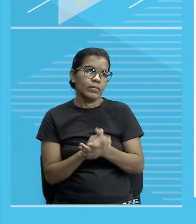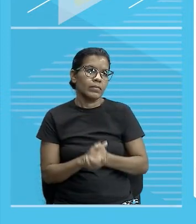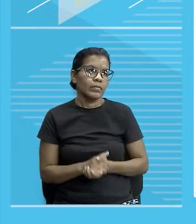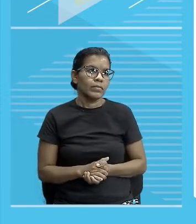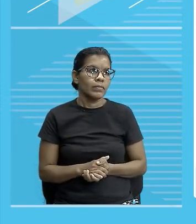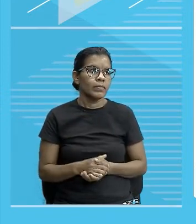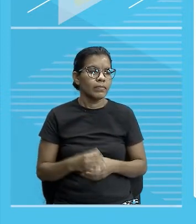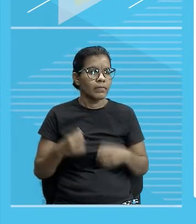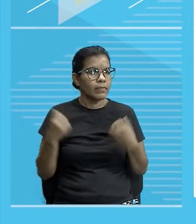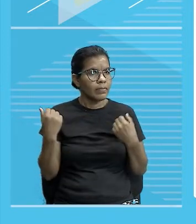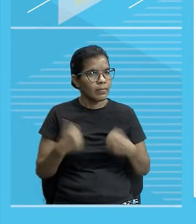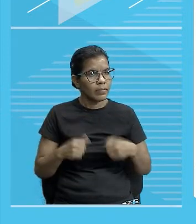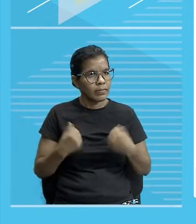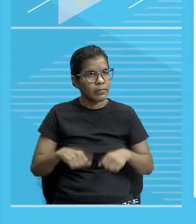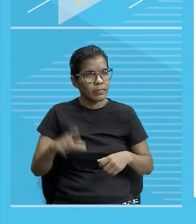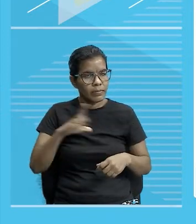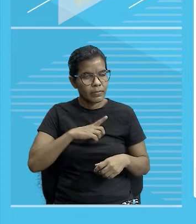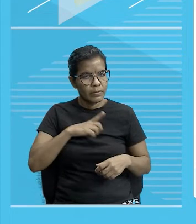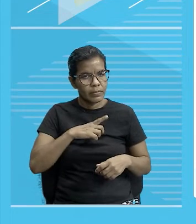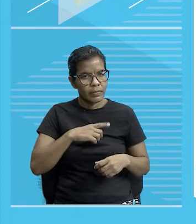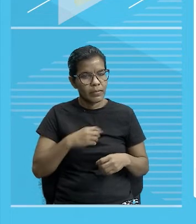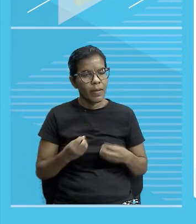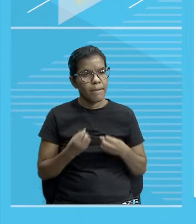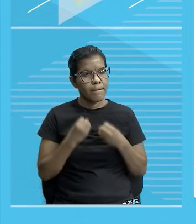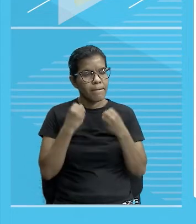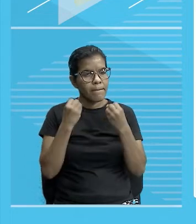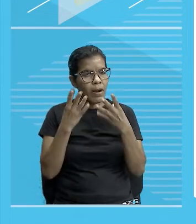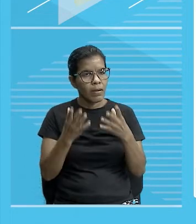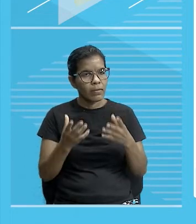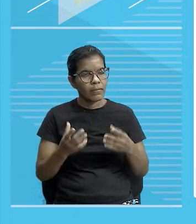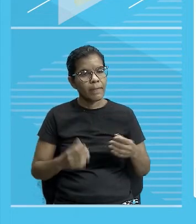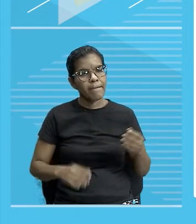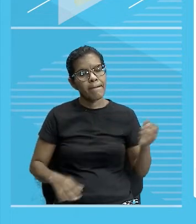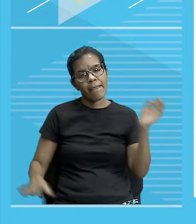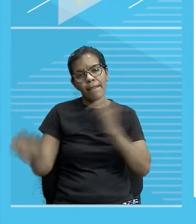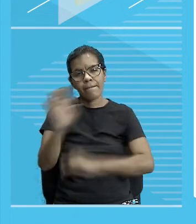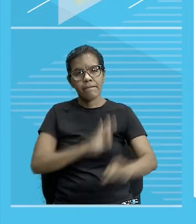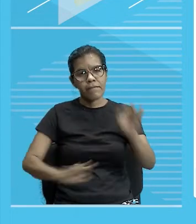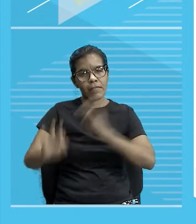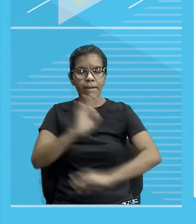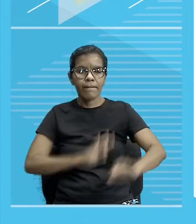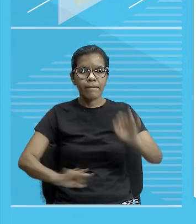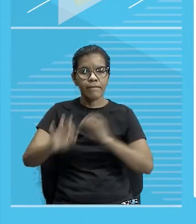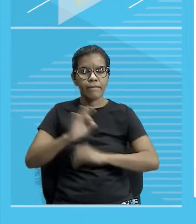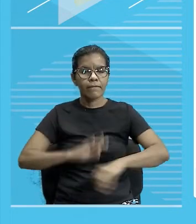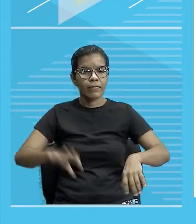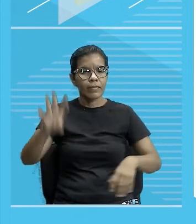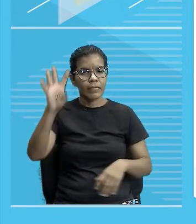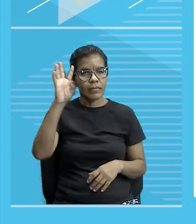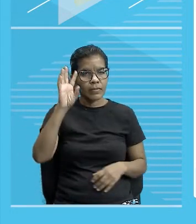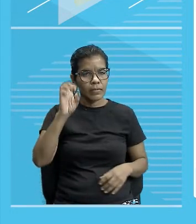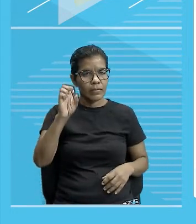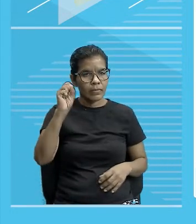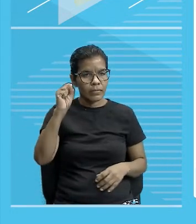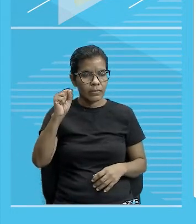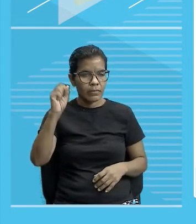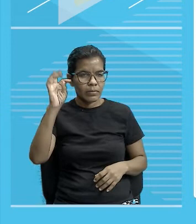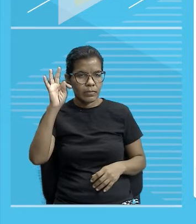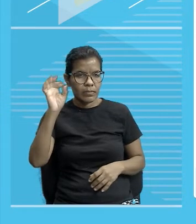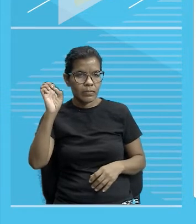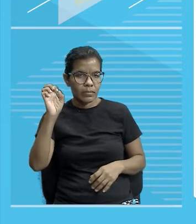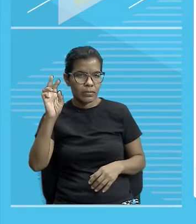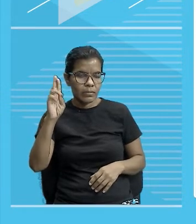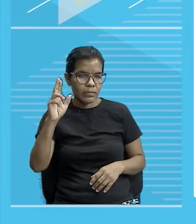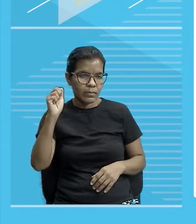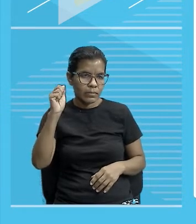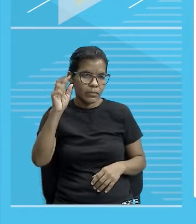a gente tem que ter um bom planejamento estratégico a gente precisa saber definir bem o planejamento